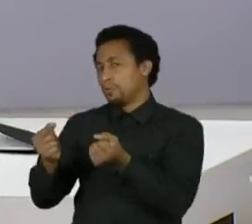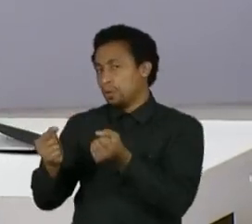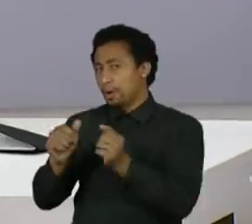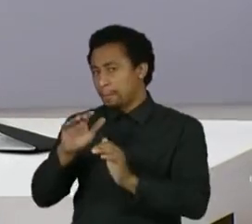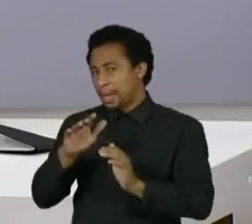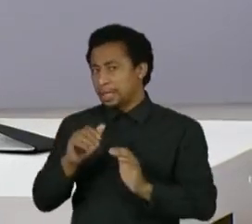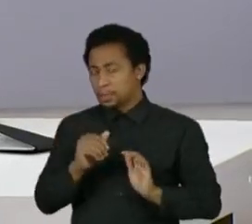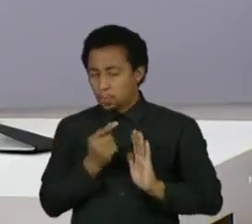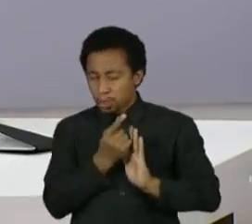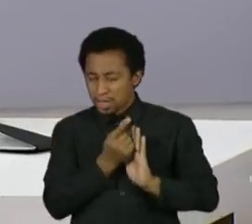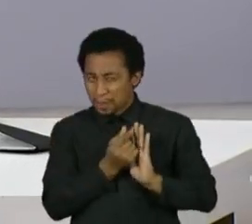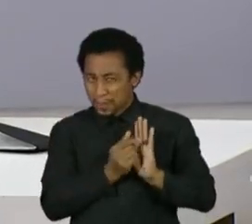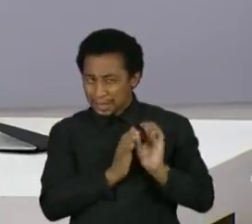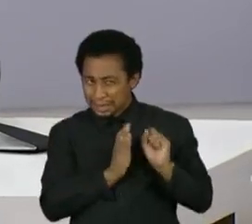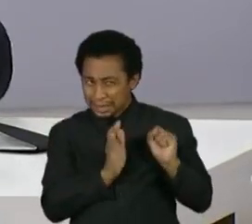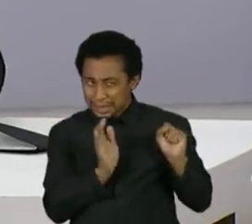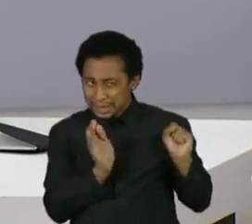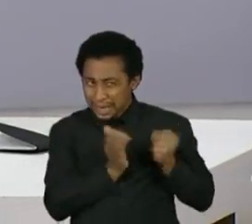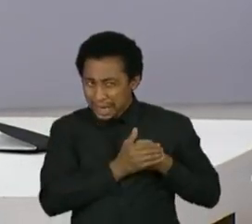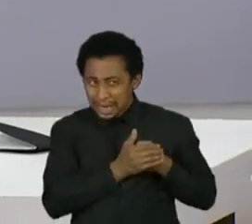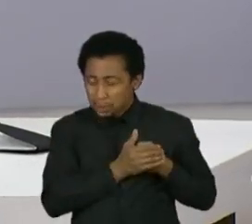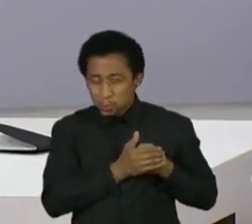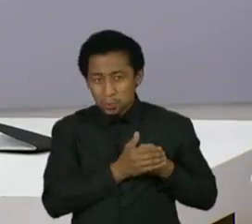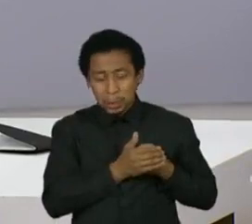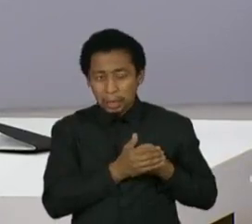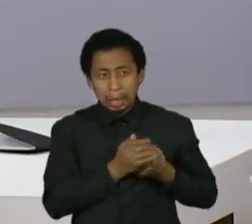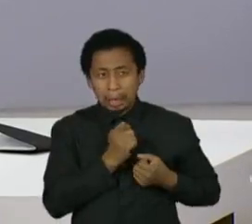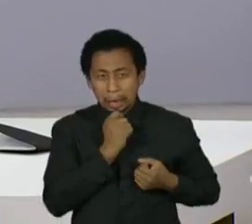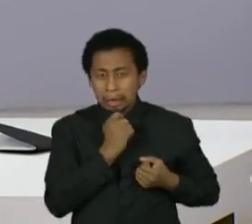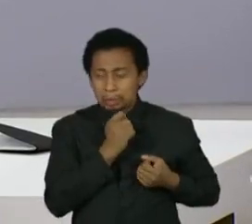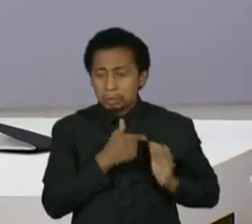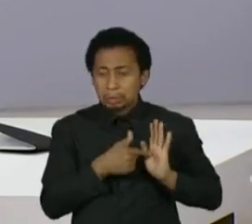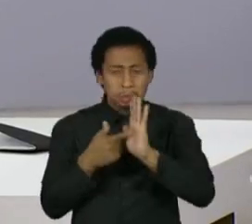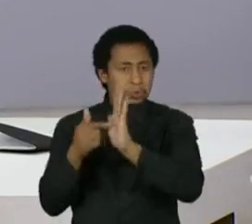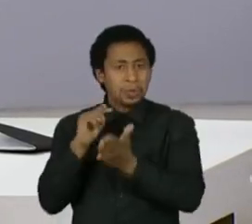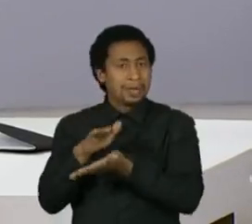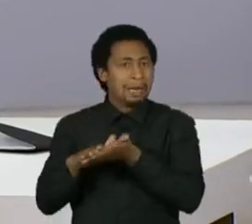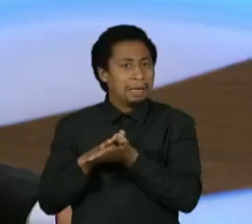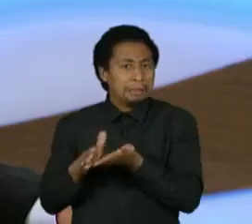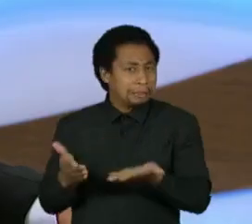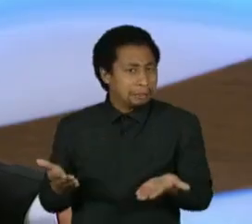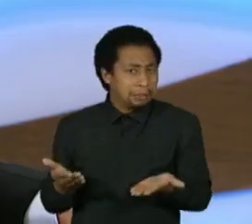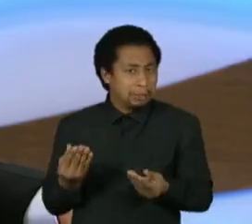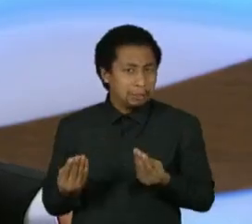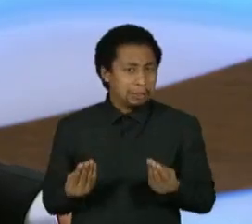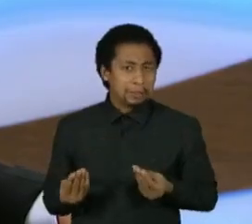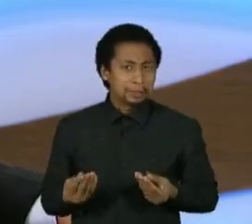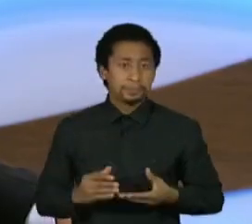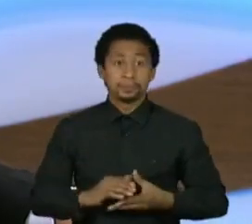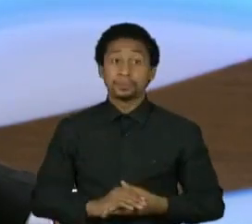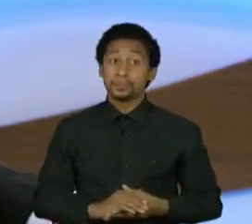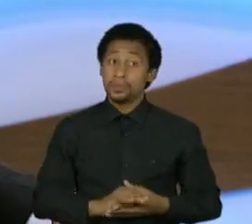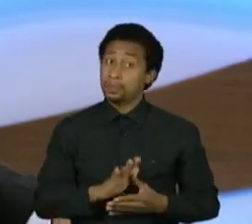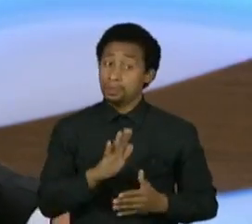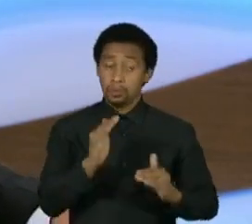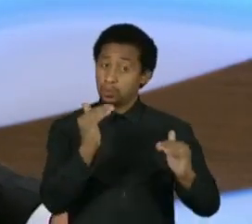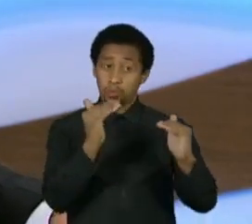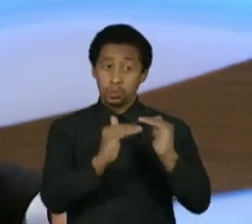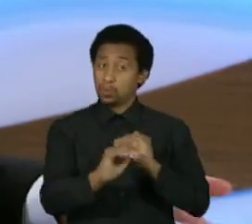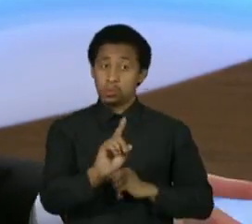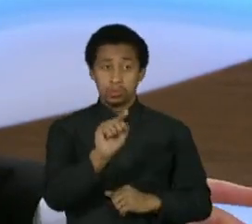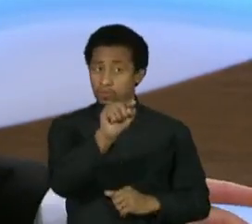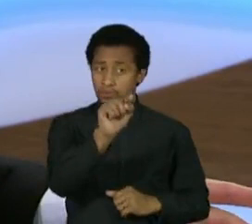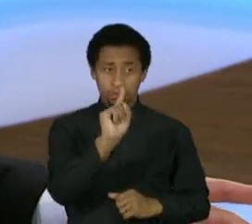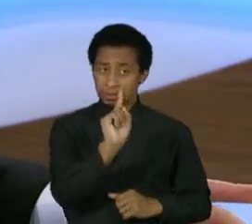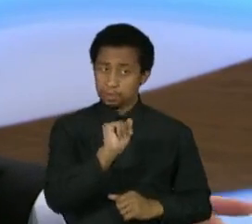uma decisão do Supremo Tribunal Federal relativamente à transparência dessa gestão orçamentária? Bom, primeiro que eu discordo da sua afirmação de que haja um orçamento